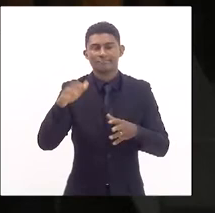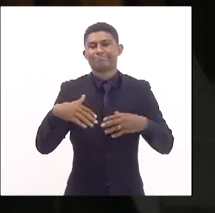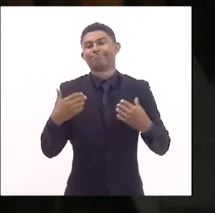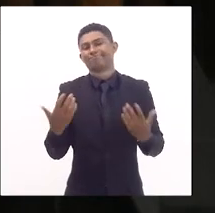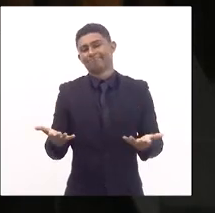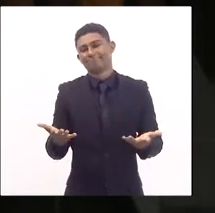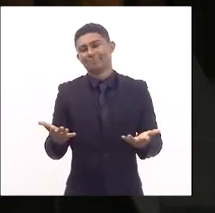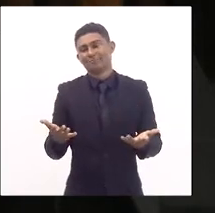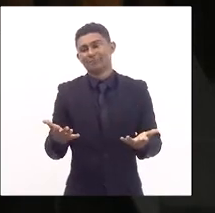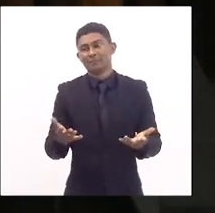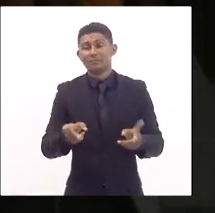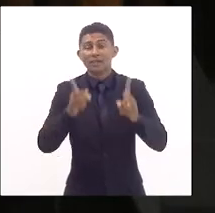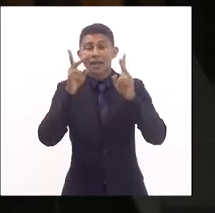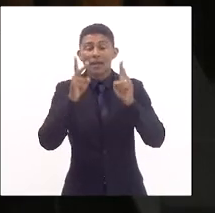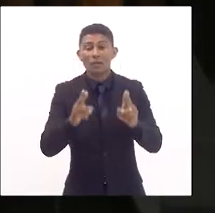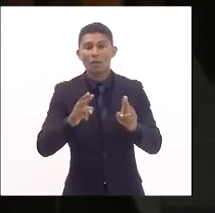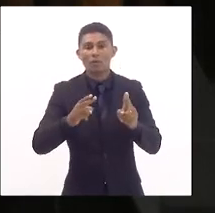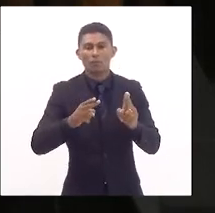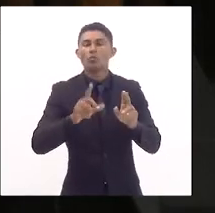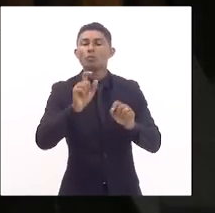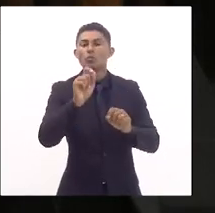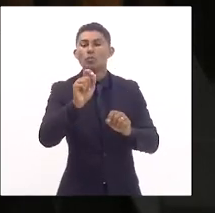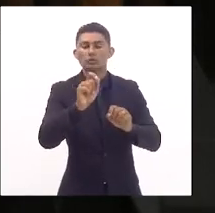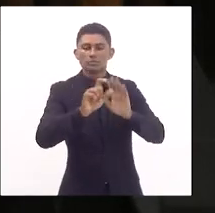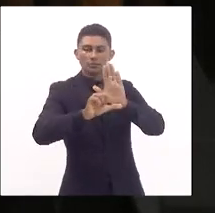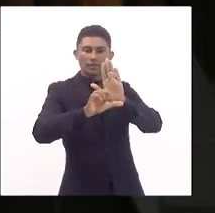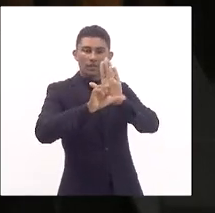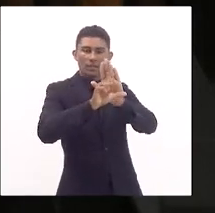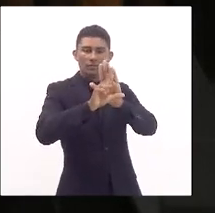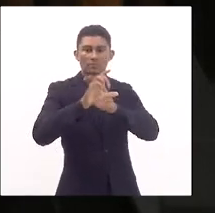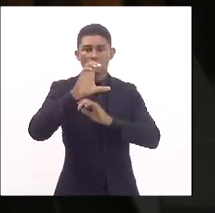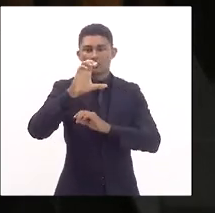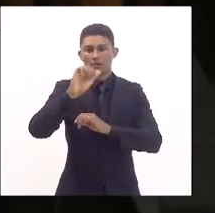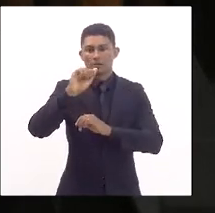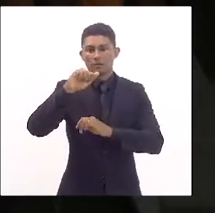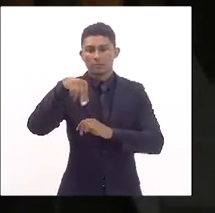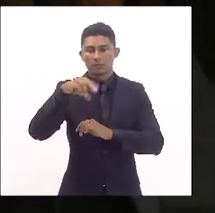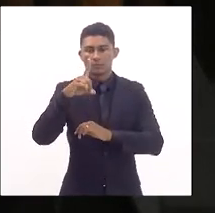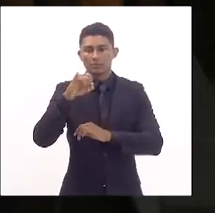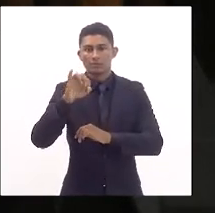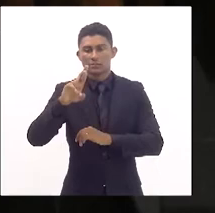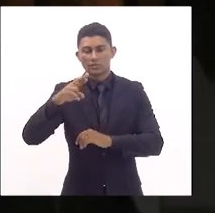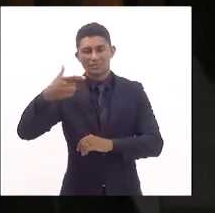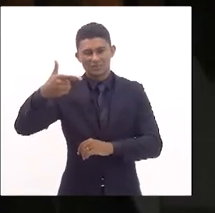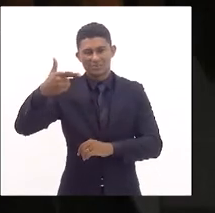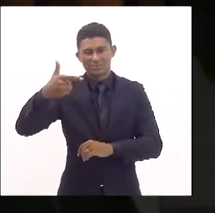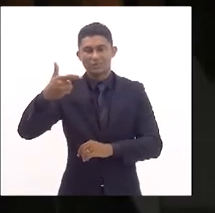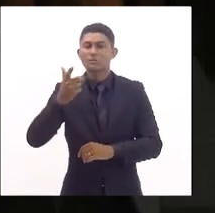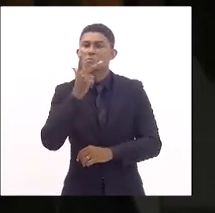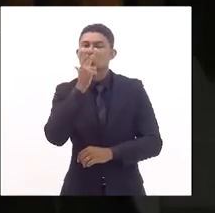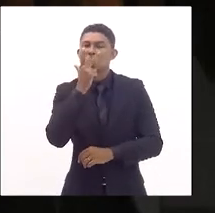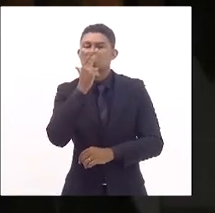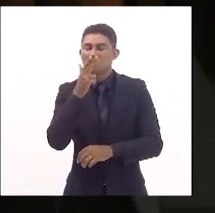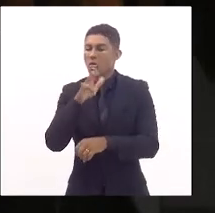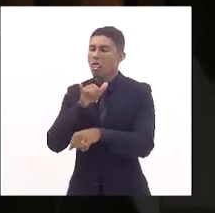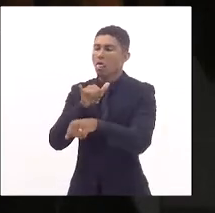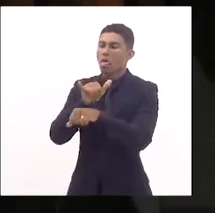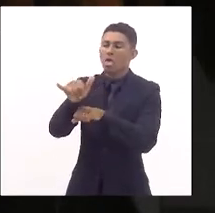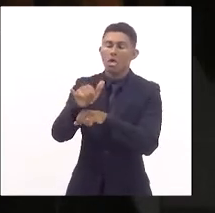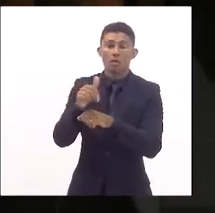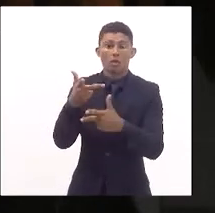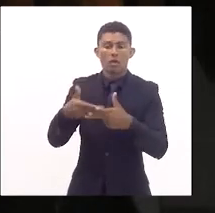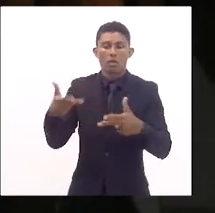como fosse uma segunda lei kandir um breve é por isso que é um populismo